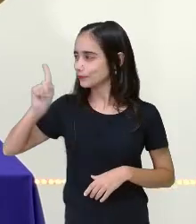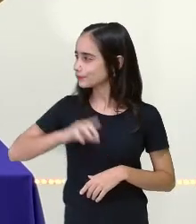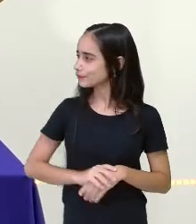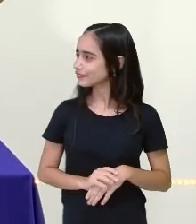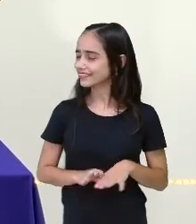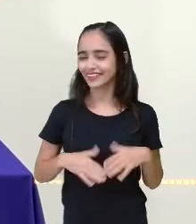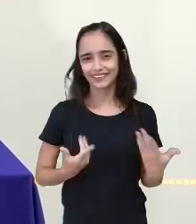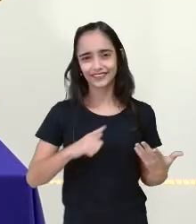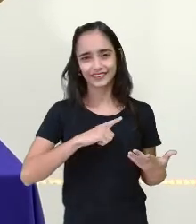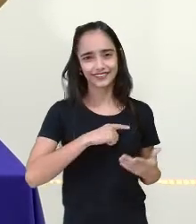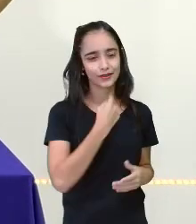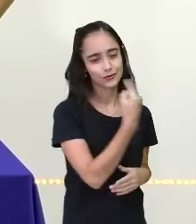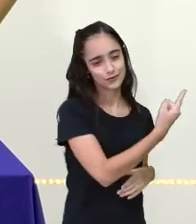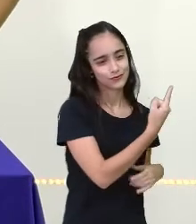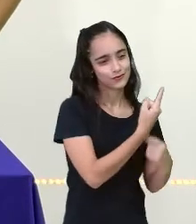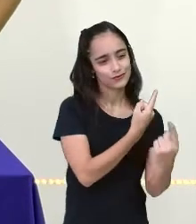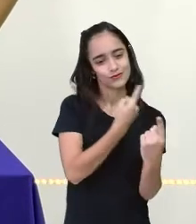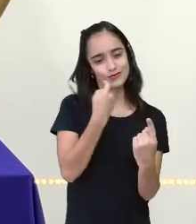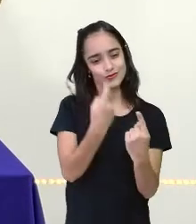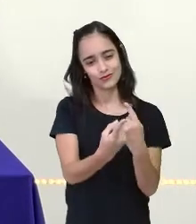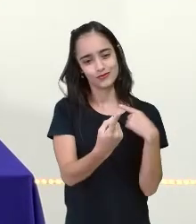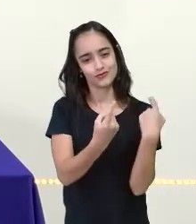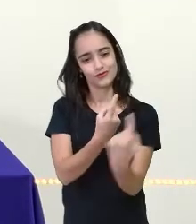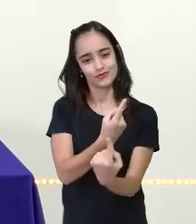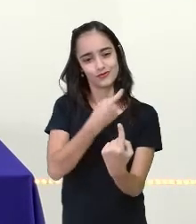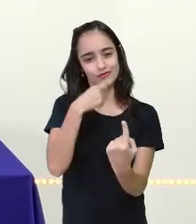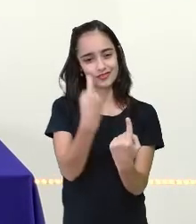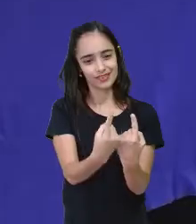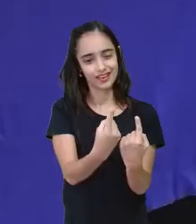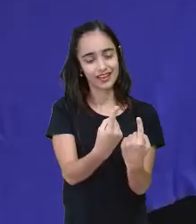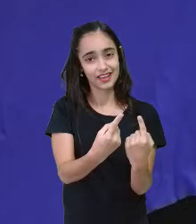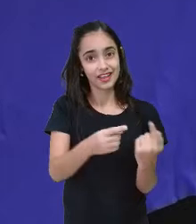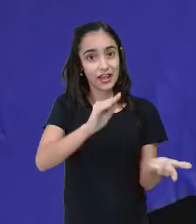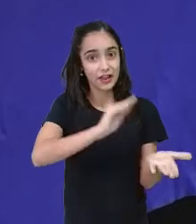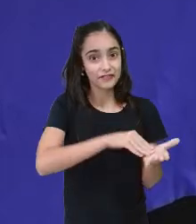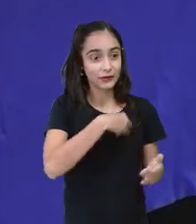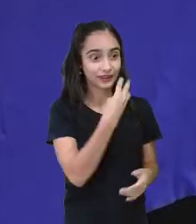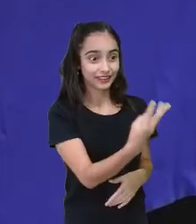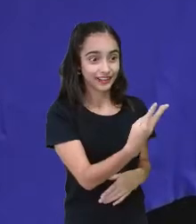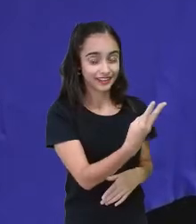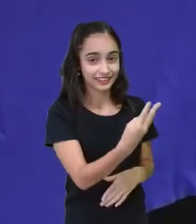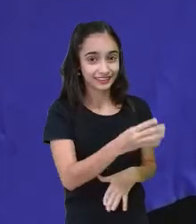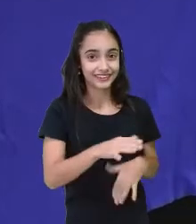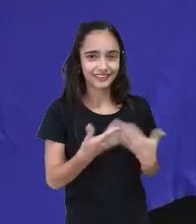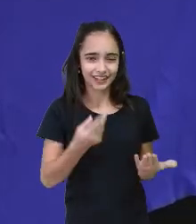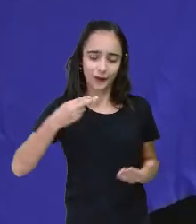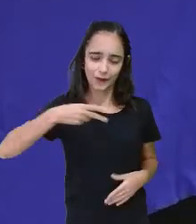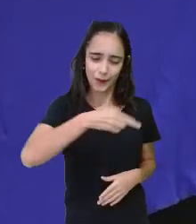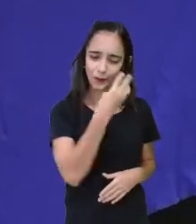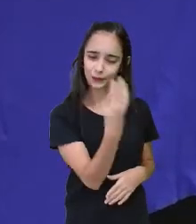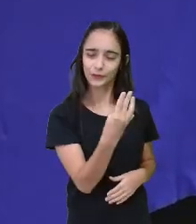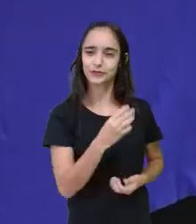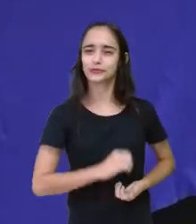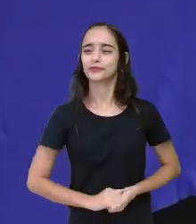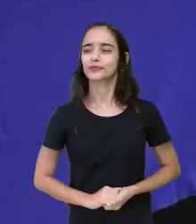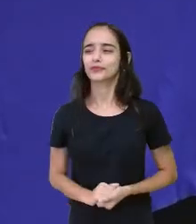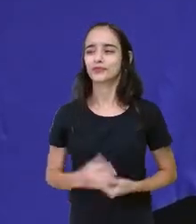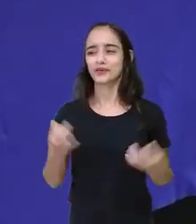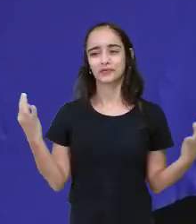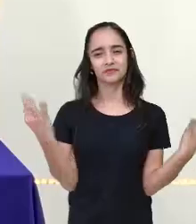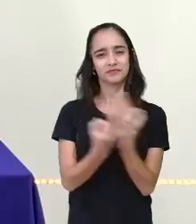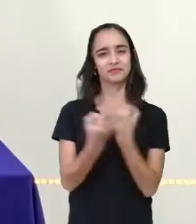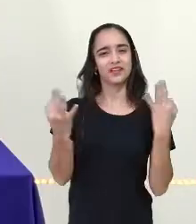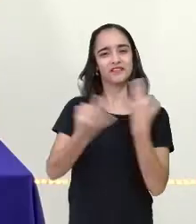para cada um e vai sobrar 3. A professora Esté vai caminhar 3 vezes. 1, 2, 3.